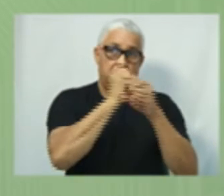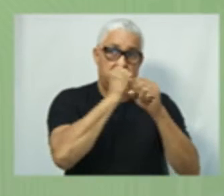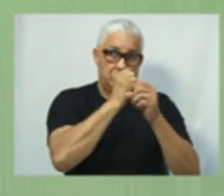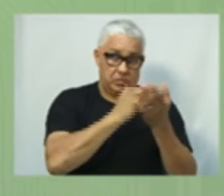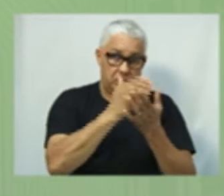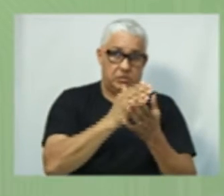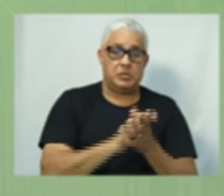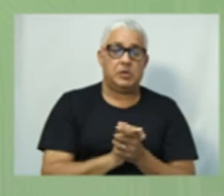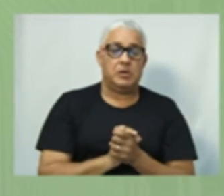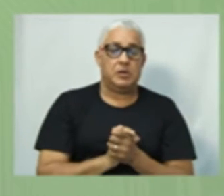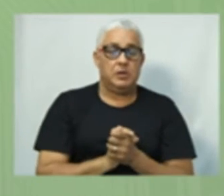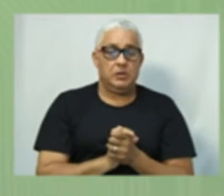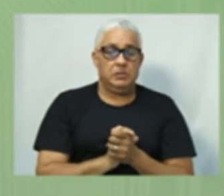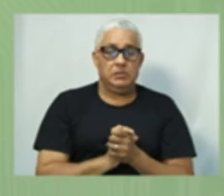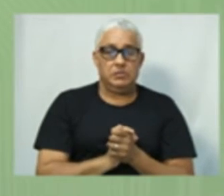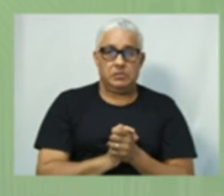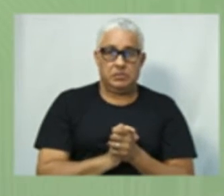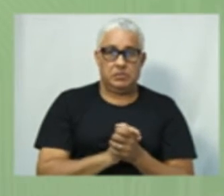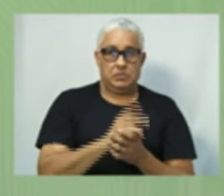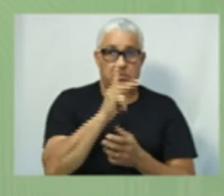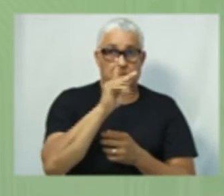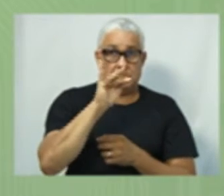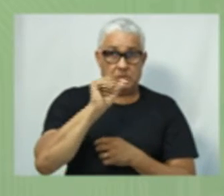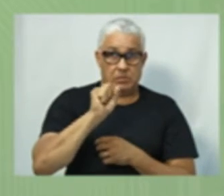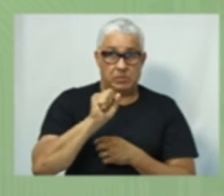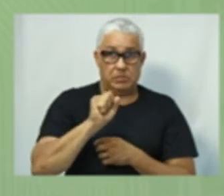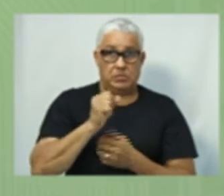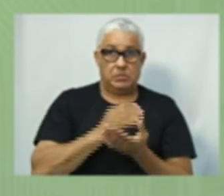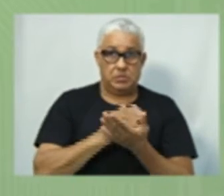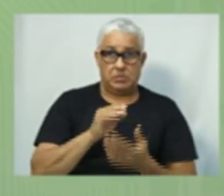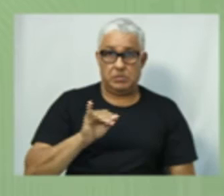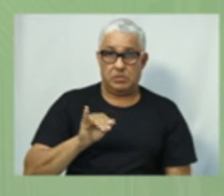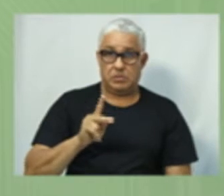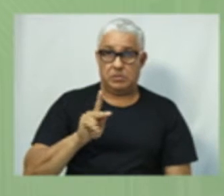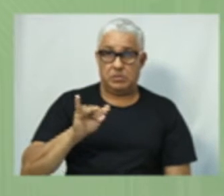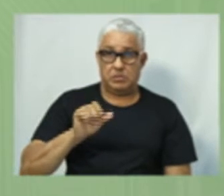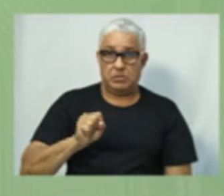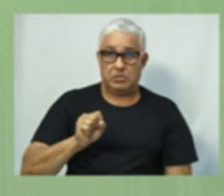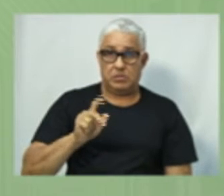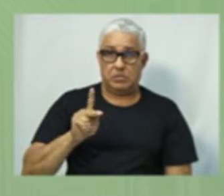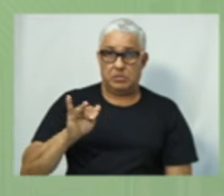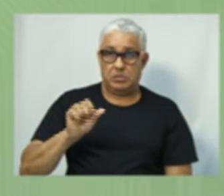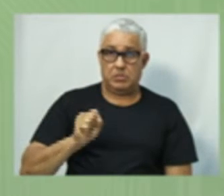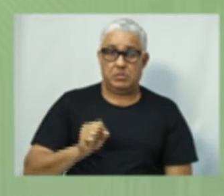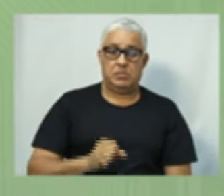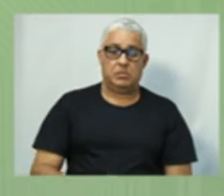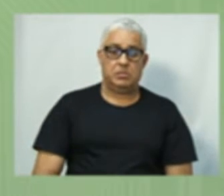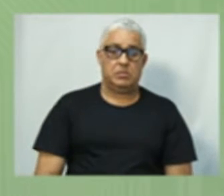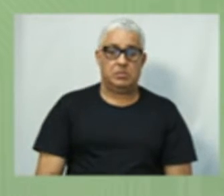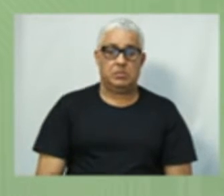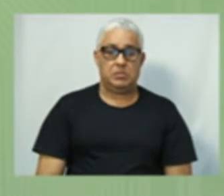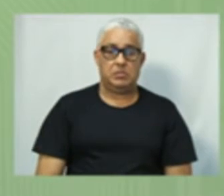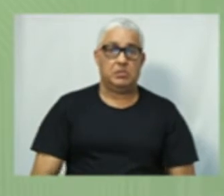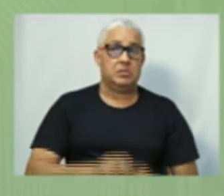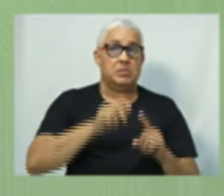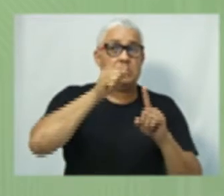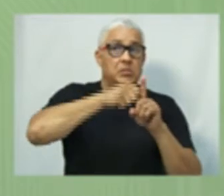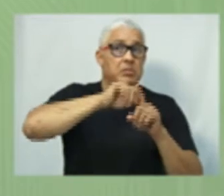começar por onde? Pelos cálculos do PIS. Qual foi o valor do faturamento de